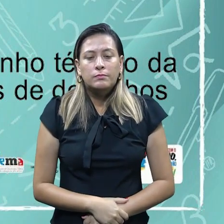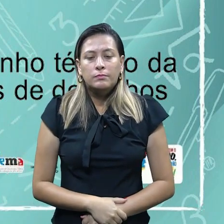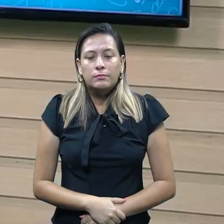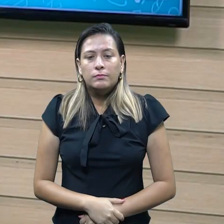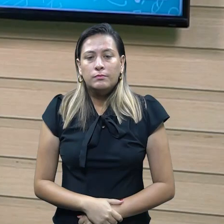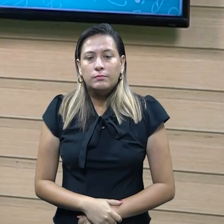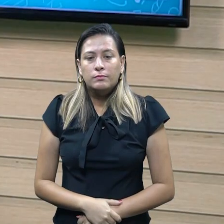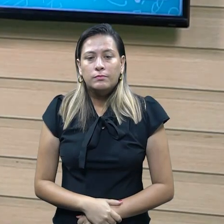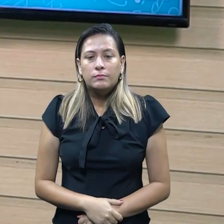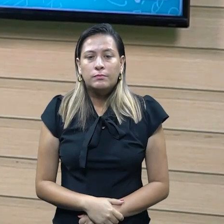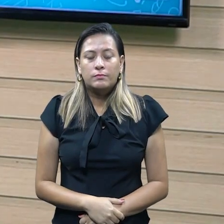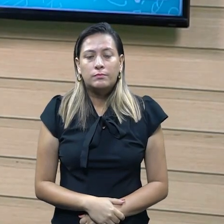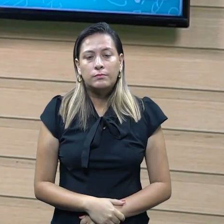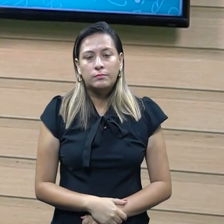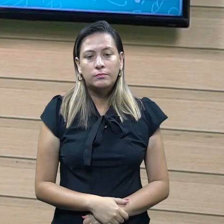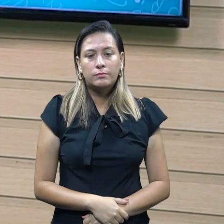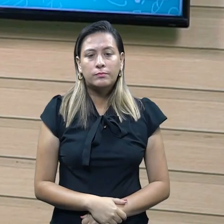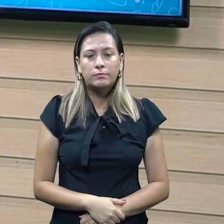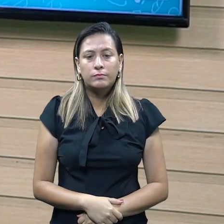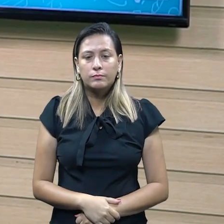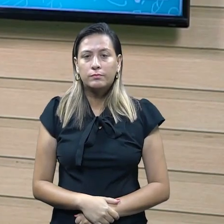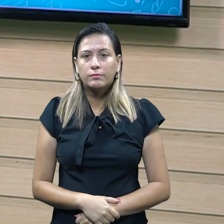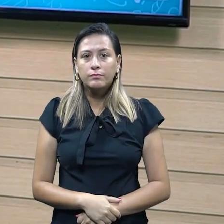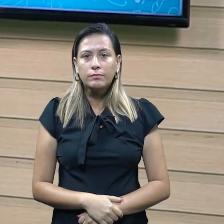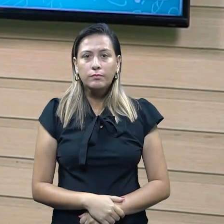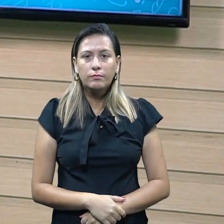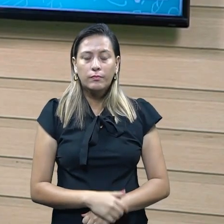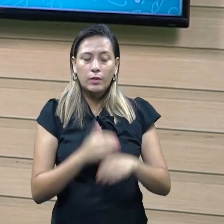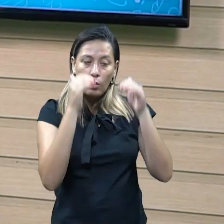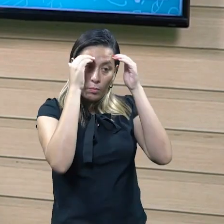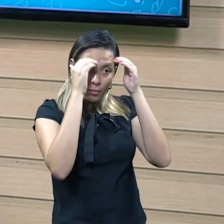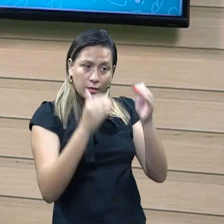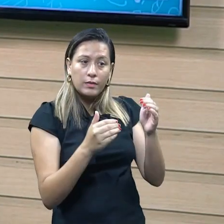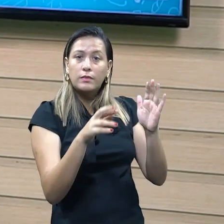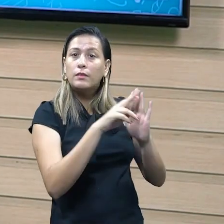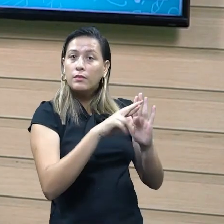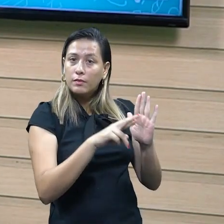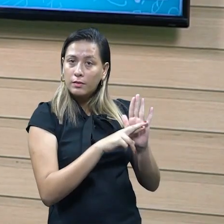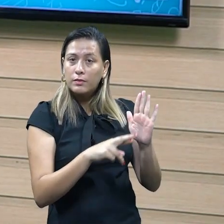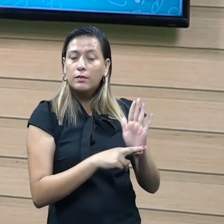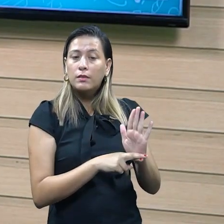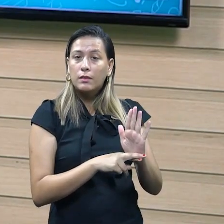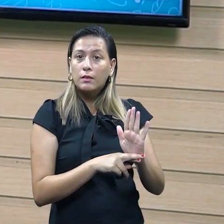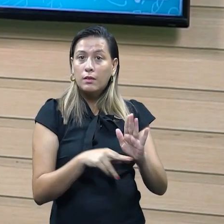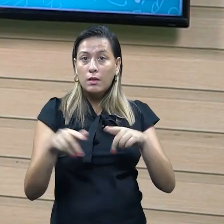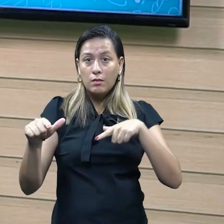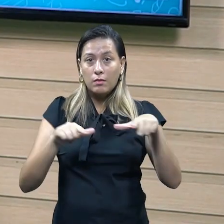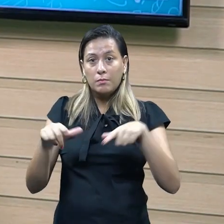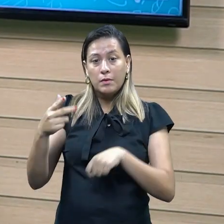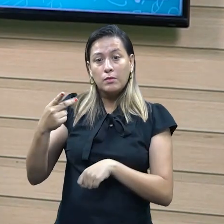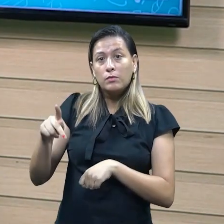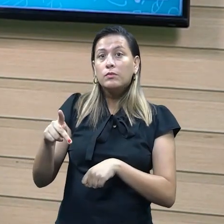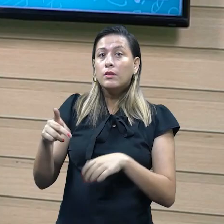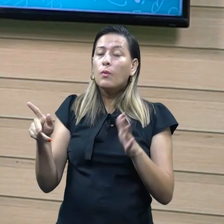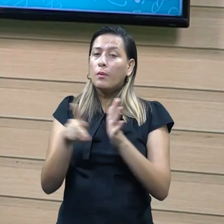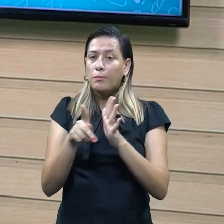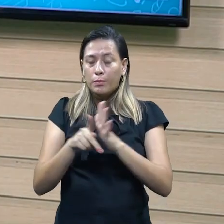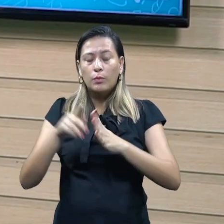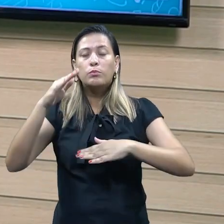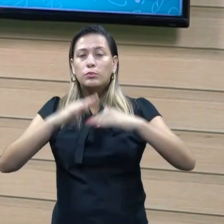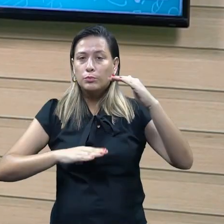antes, seguindo essas regras, essas normas, o seu trabalho será classificado como um trabalho de um